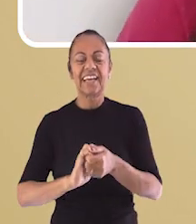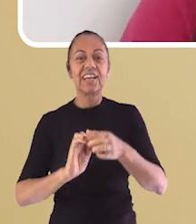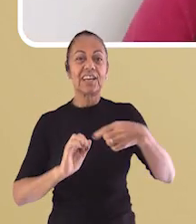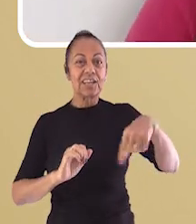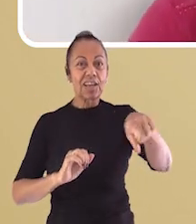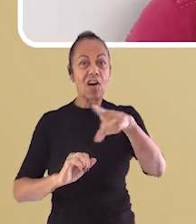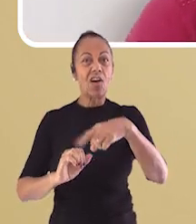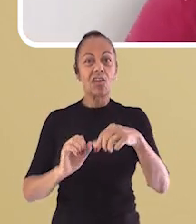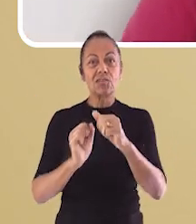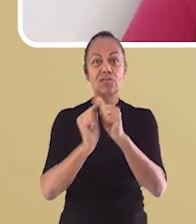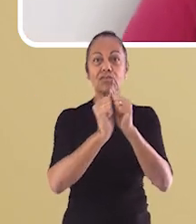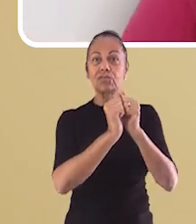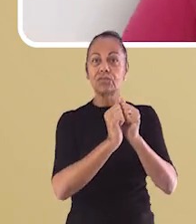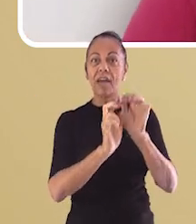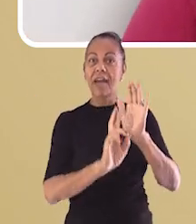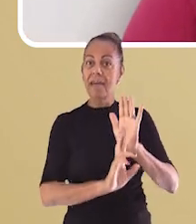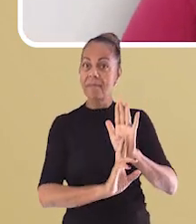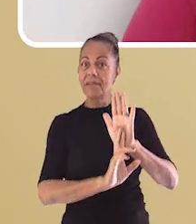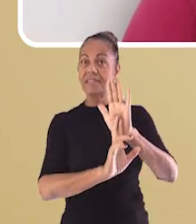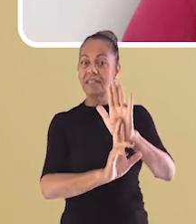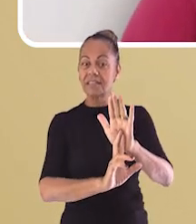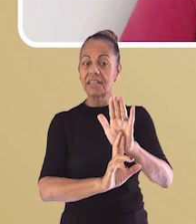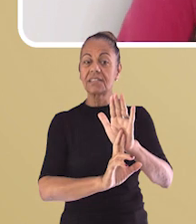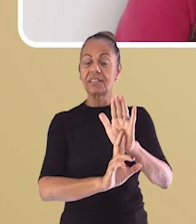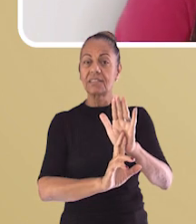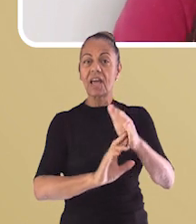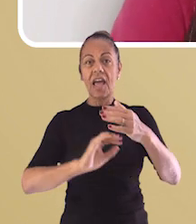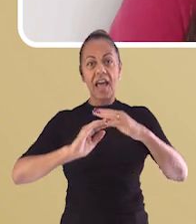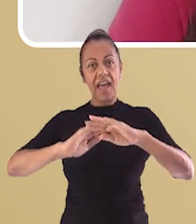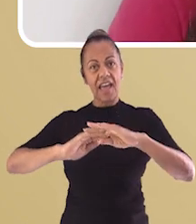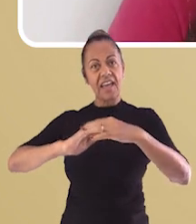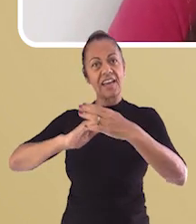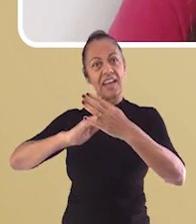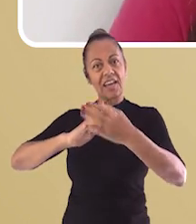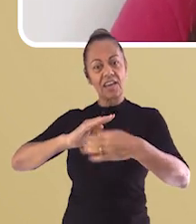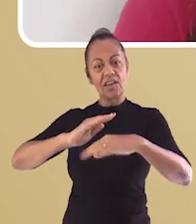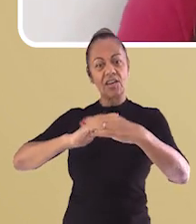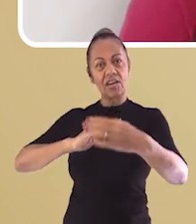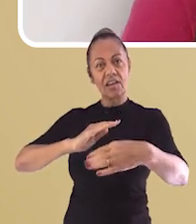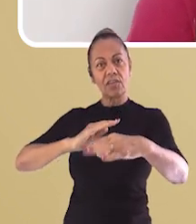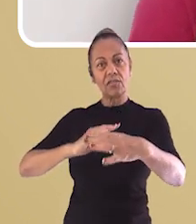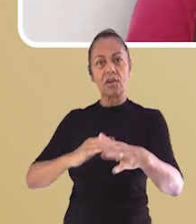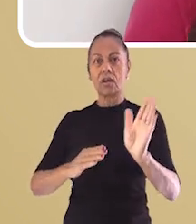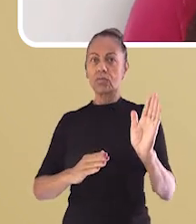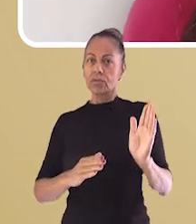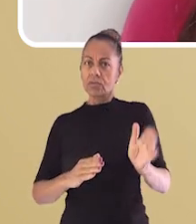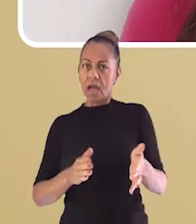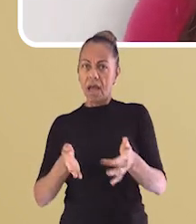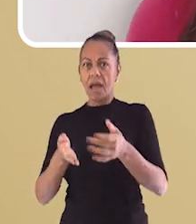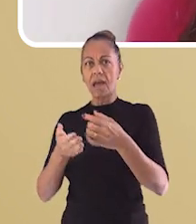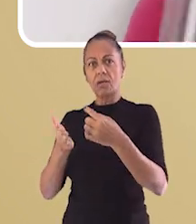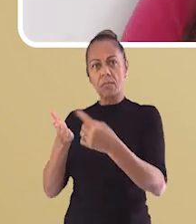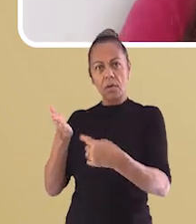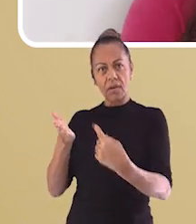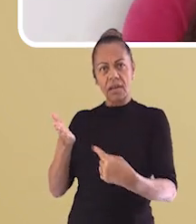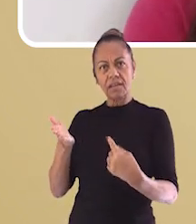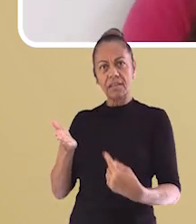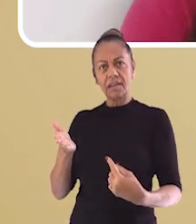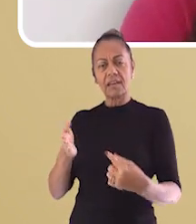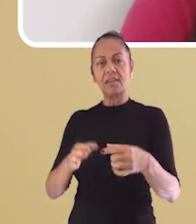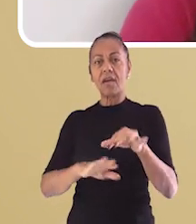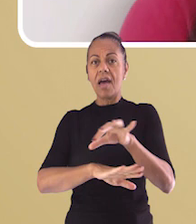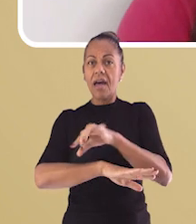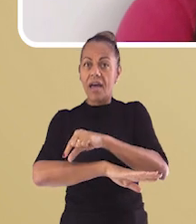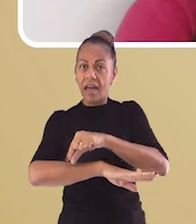vamos fazer juntos as representações das formas do relevo. Já estou aqui com o meu caderno,